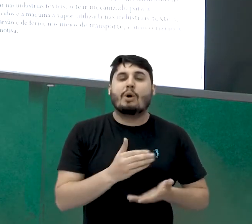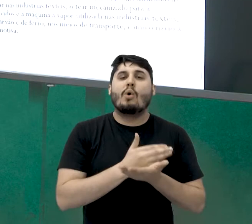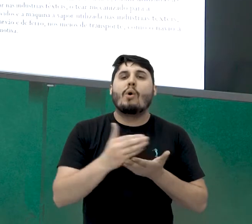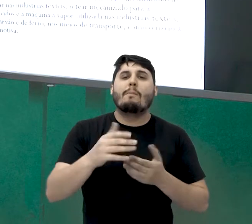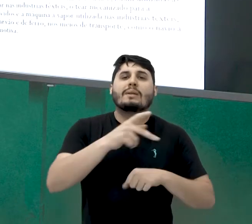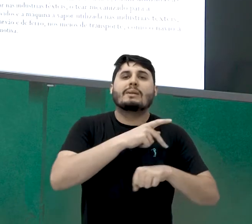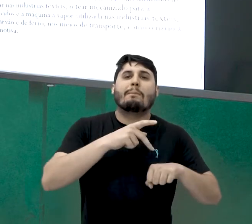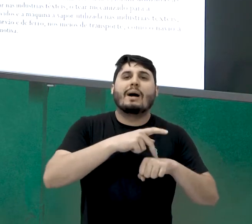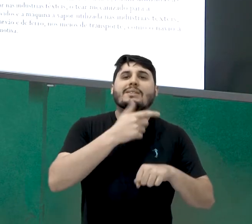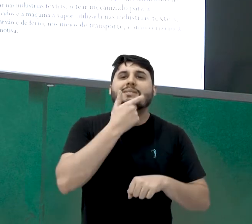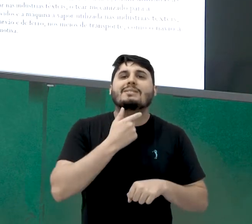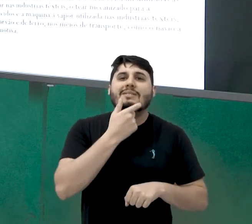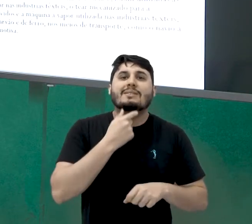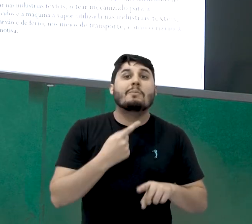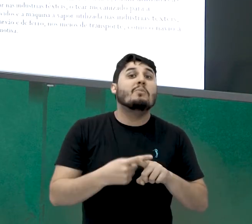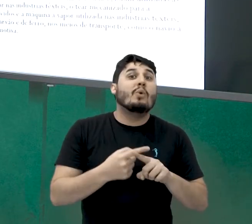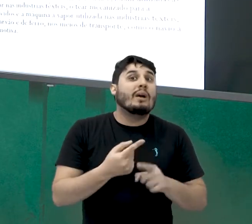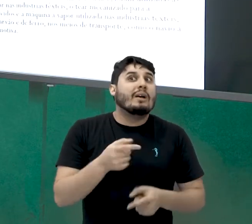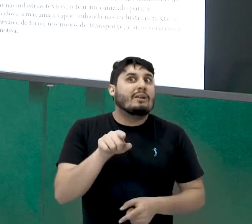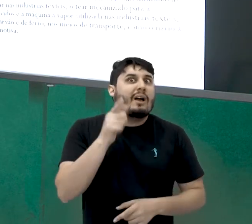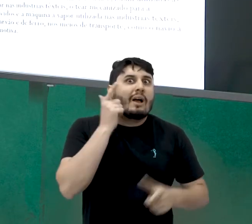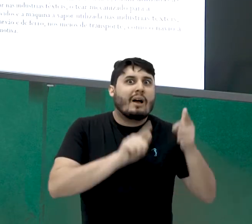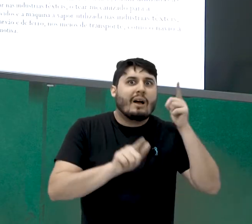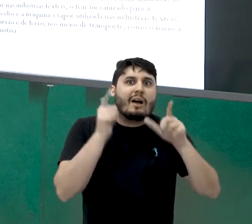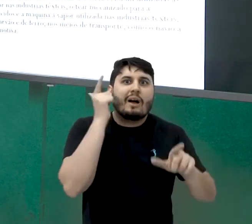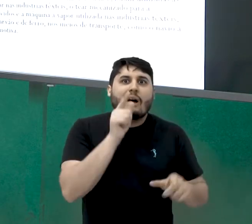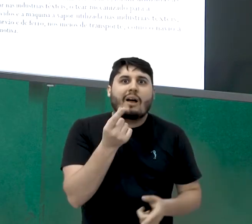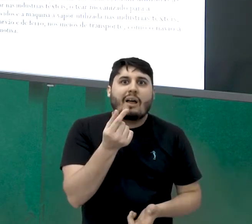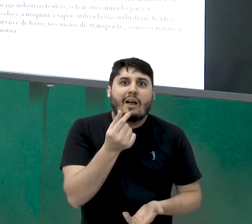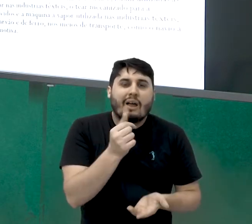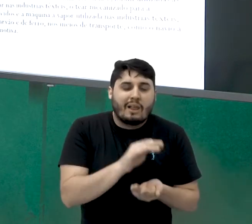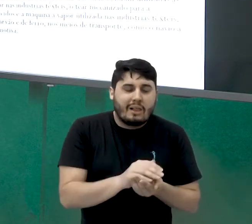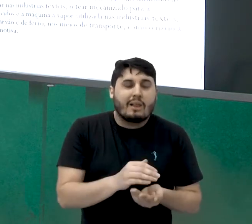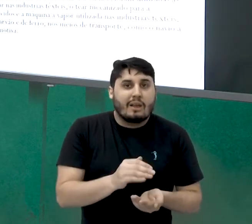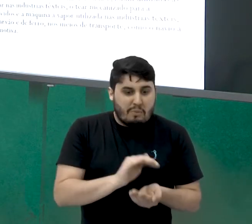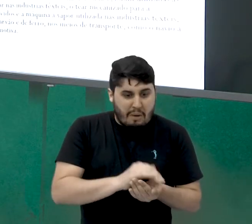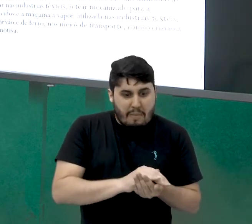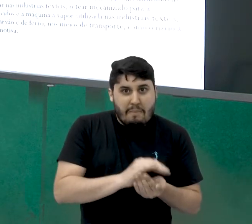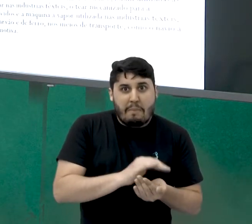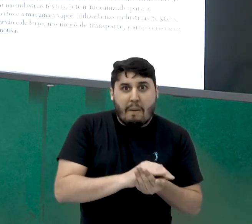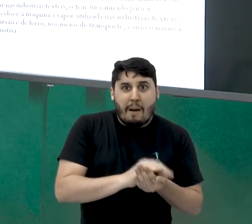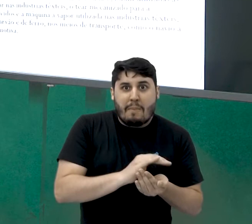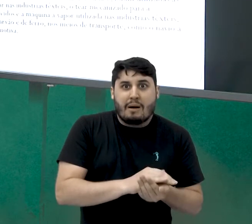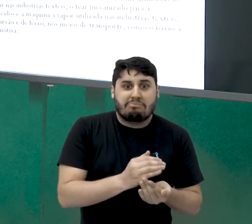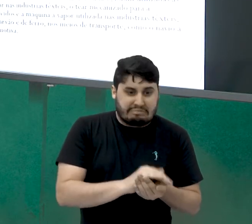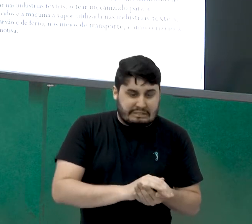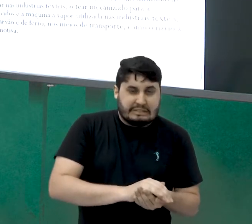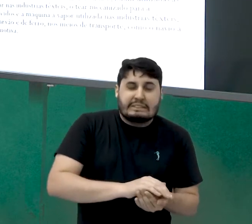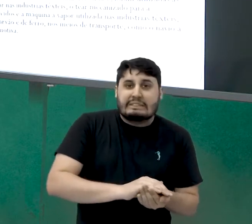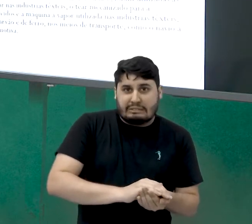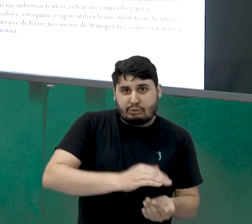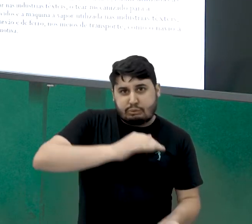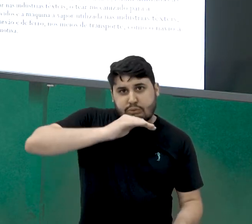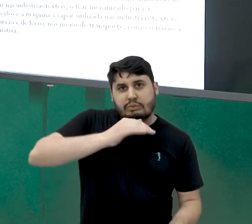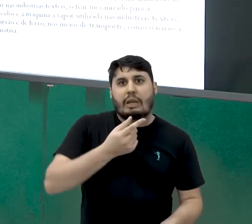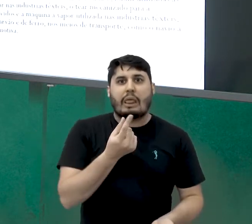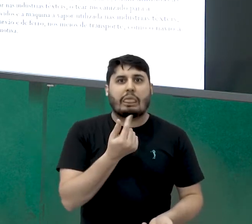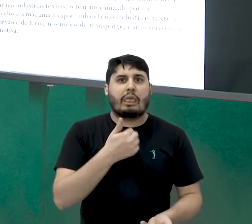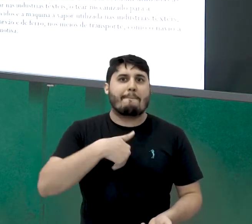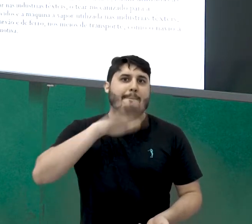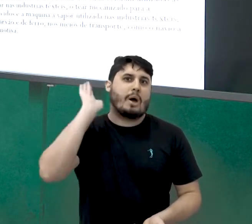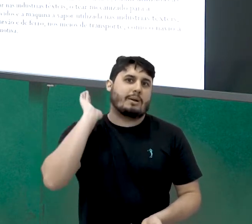Industrial. Acúmulo de capital, nós tínhamos burguesia empreendedora, nós tínhamos matérias-primas e